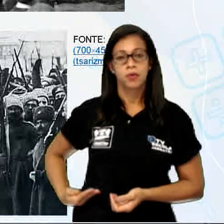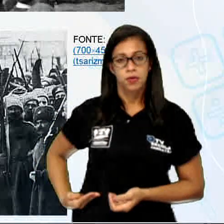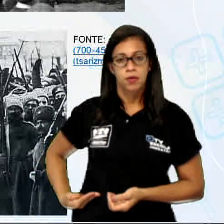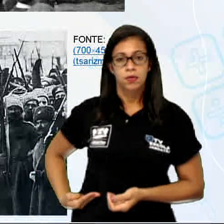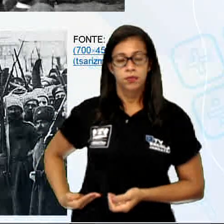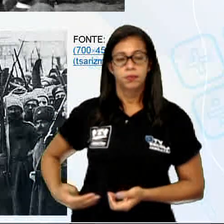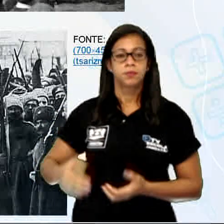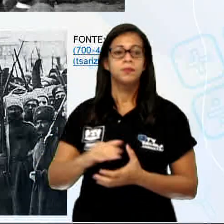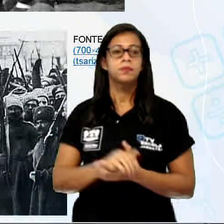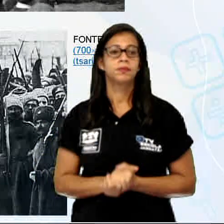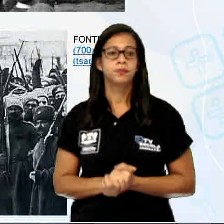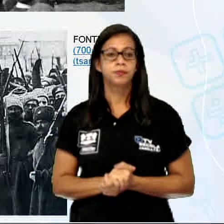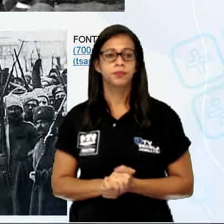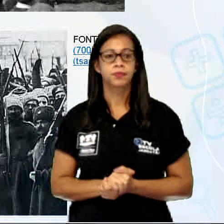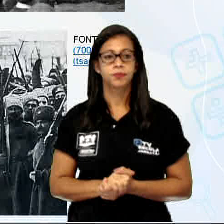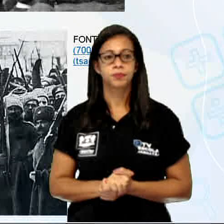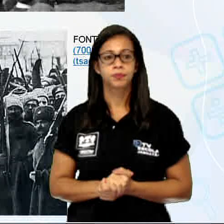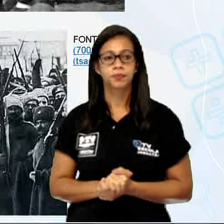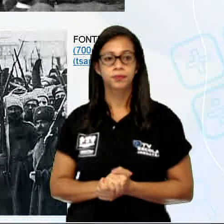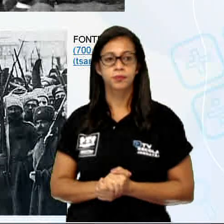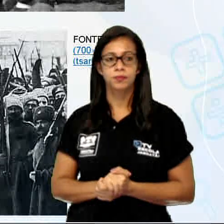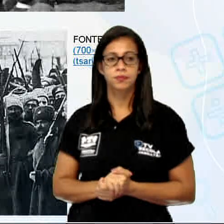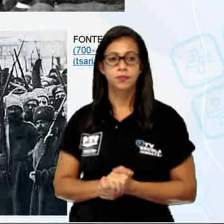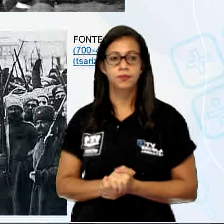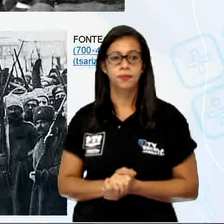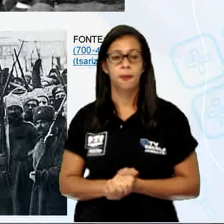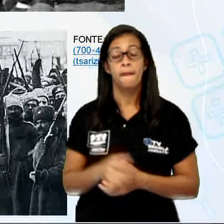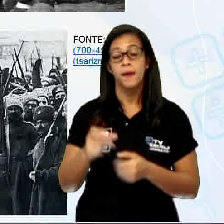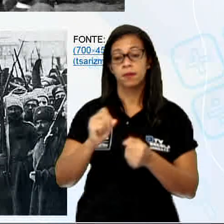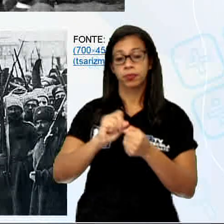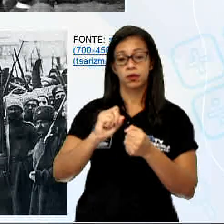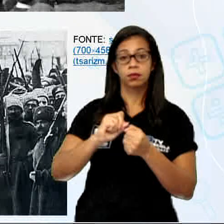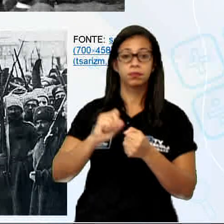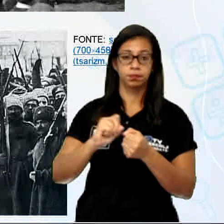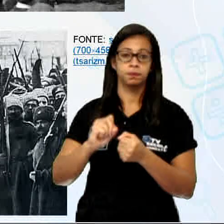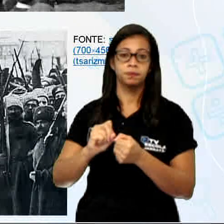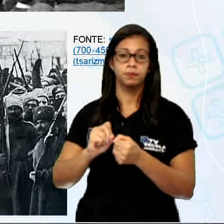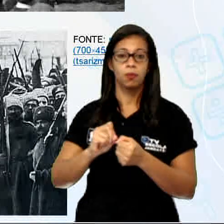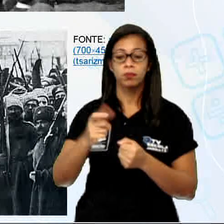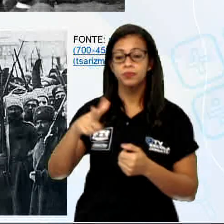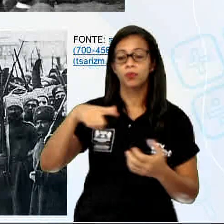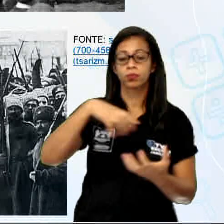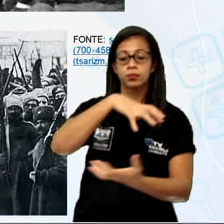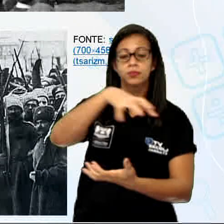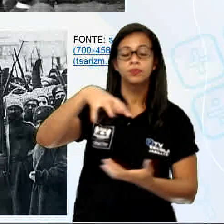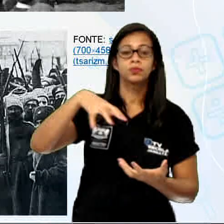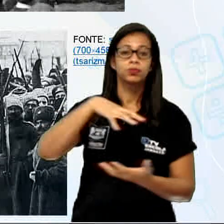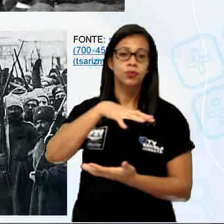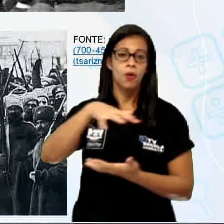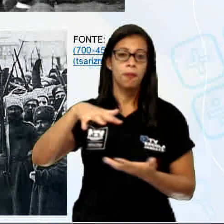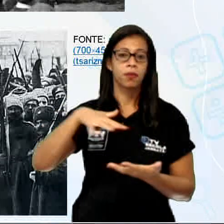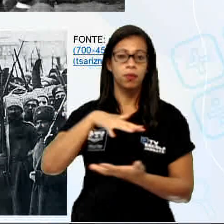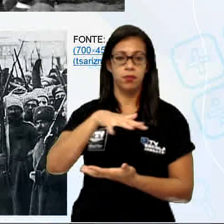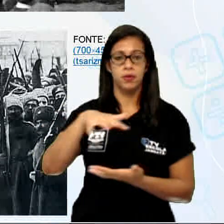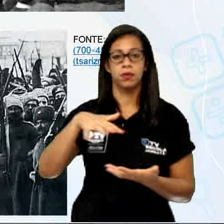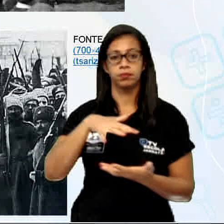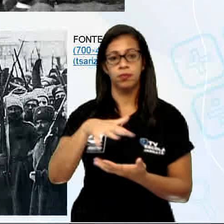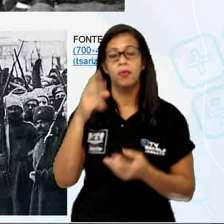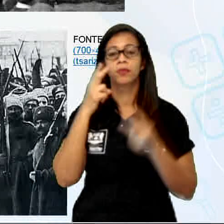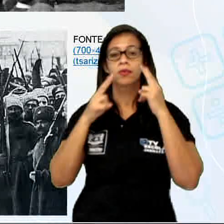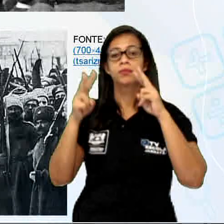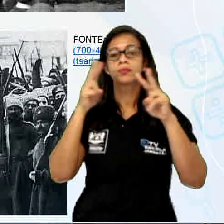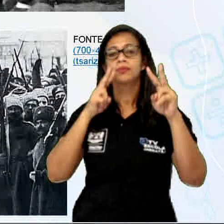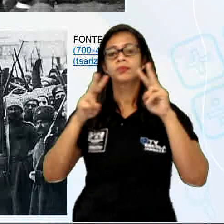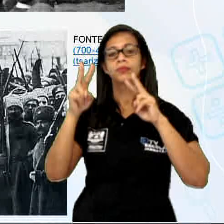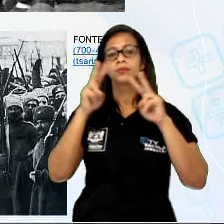que estabeleceu a chamada República do Mar. Tem aí duas imagens que eu recortei para vocês,